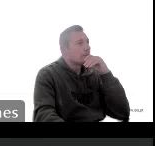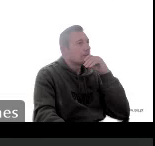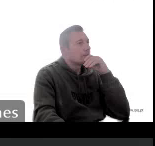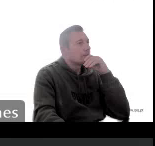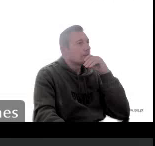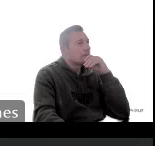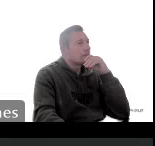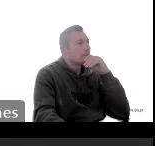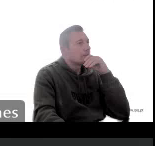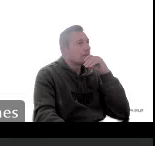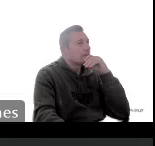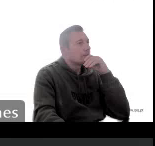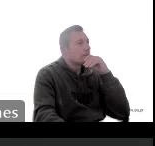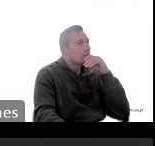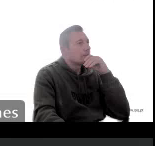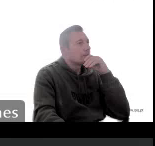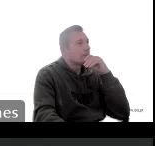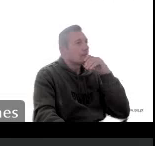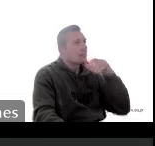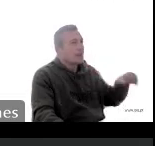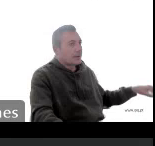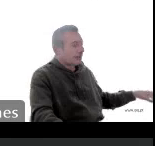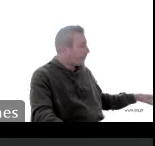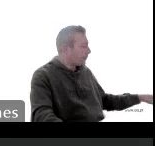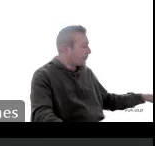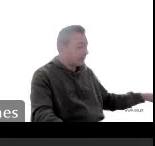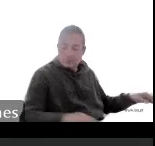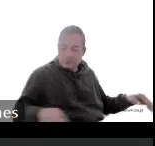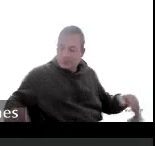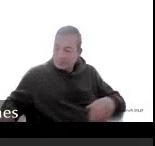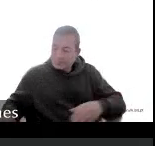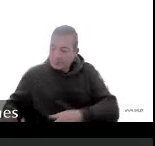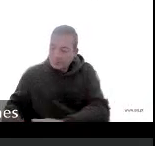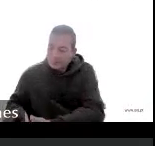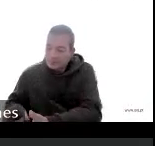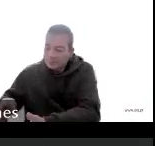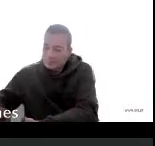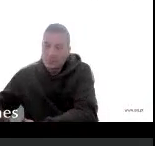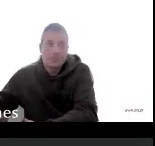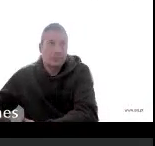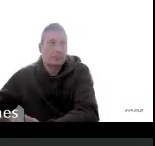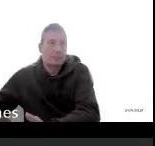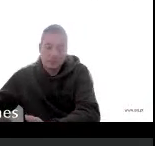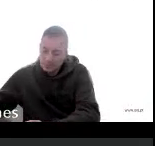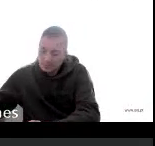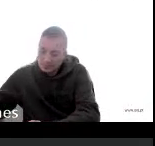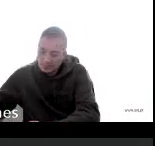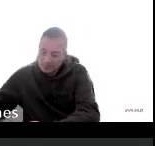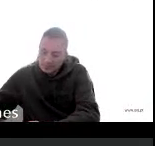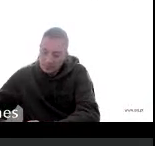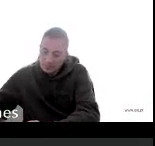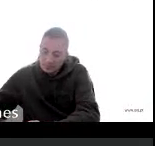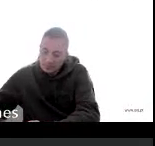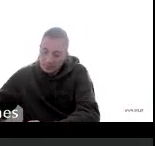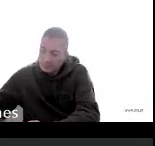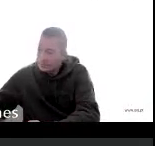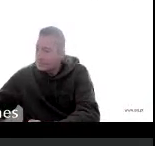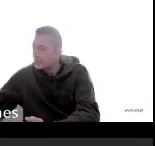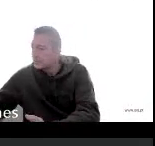nosso contributo para que houvesse esta urbanização e outras também que depois a colega